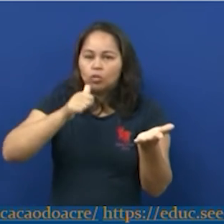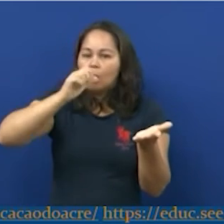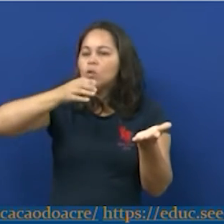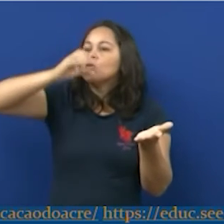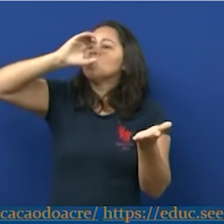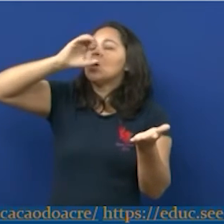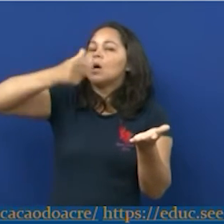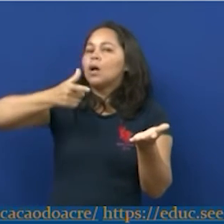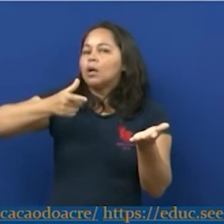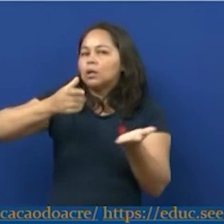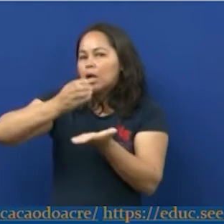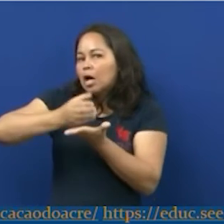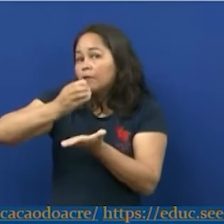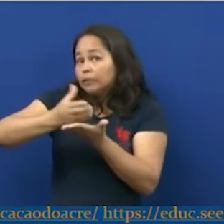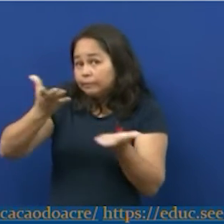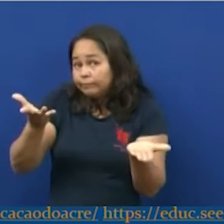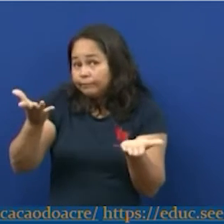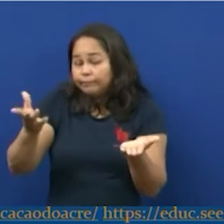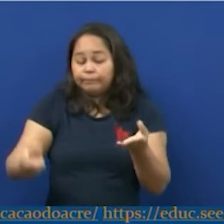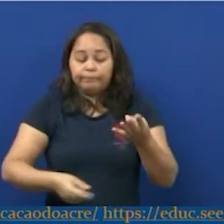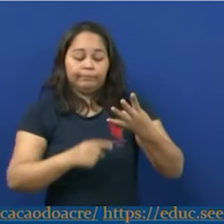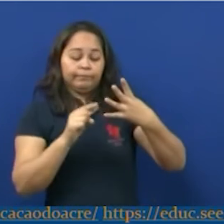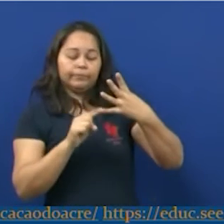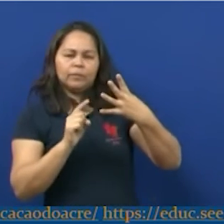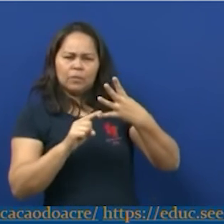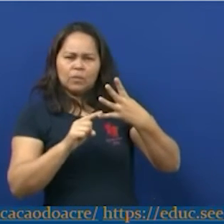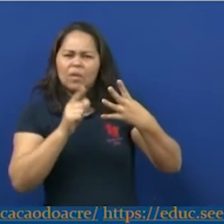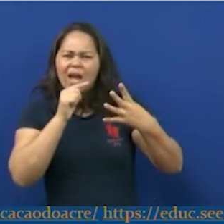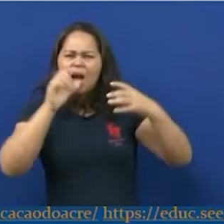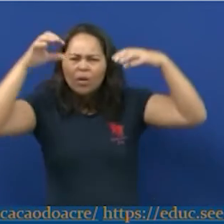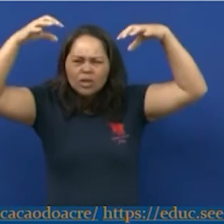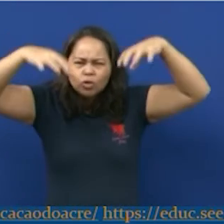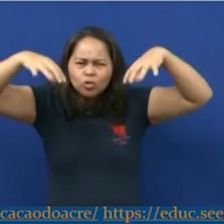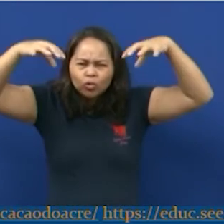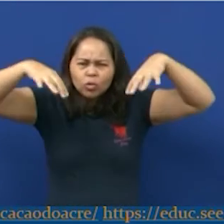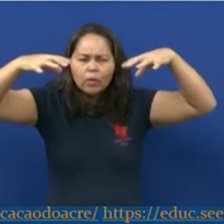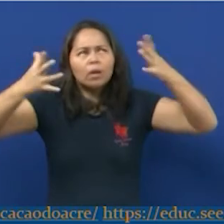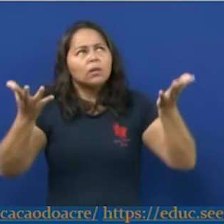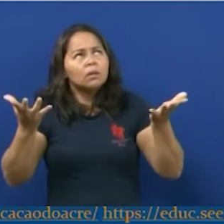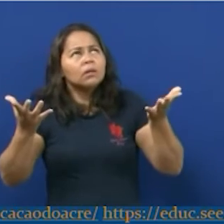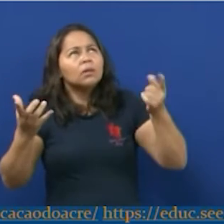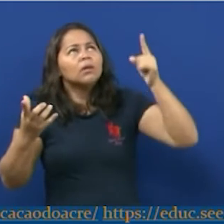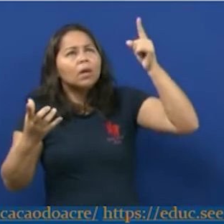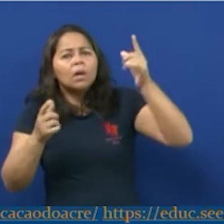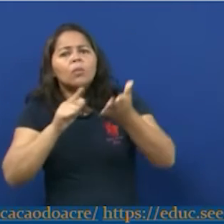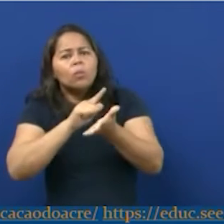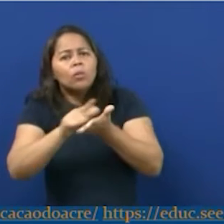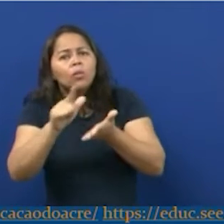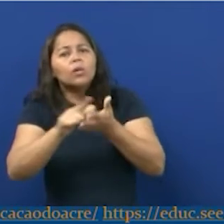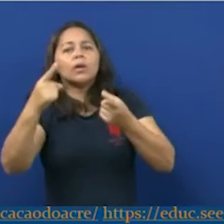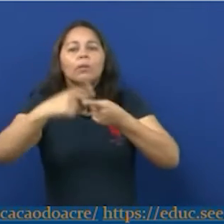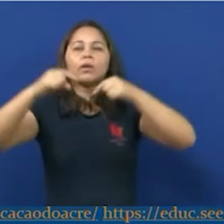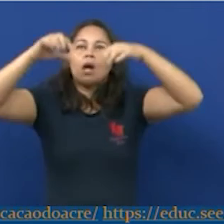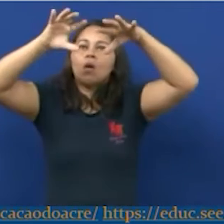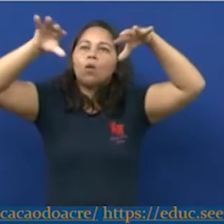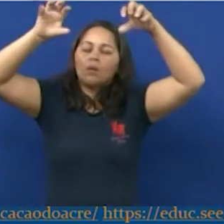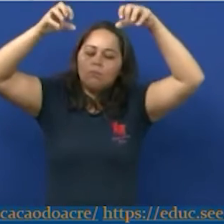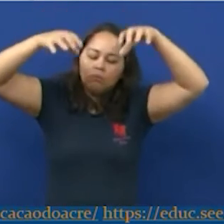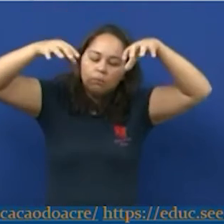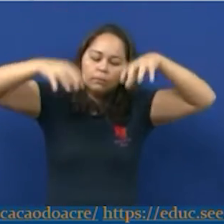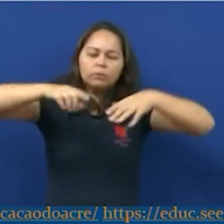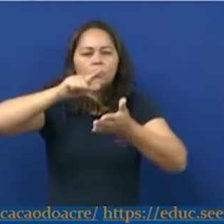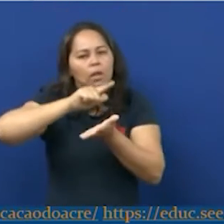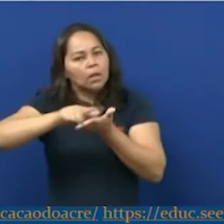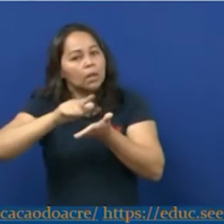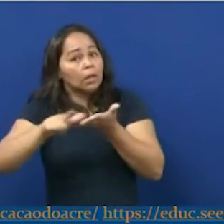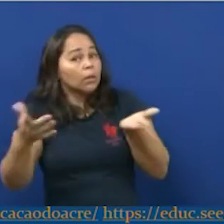uma substância pura. A água da chuva, muitos podem pensar, não, mas é uma substância pura porque cai do céu, vem